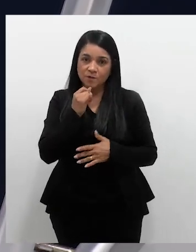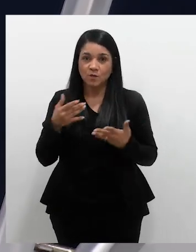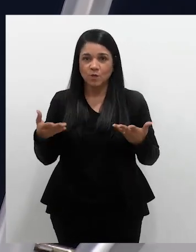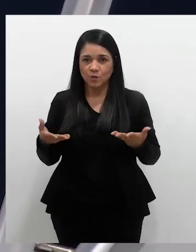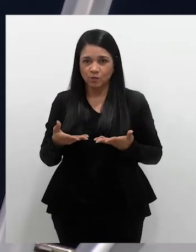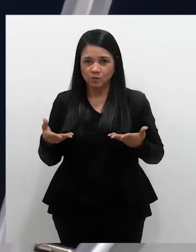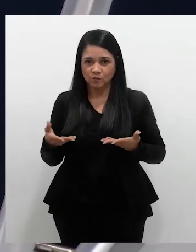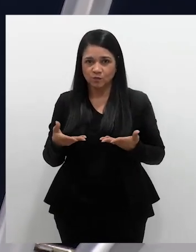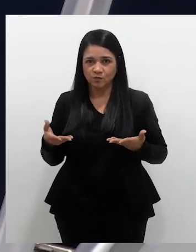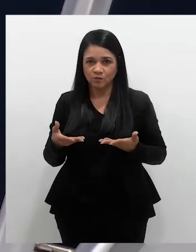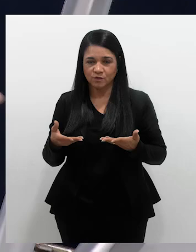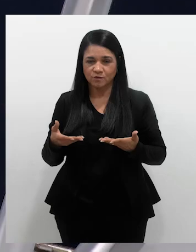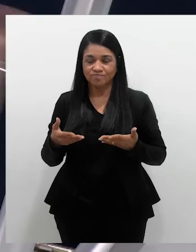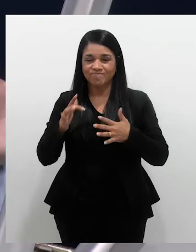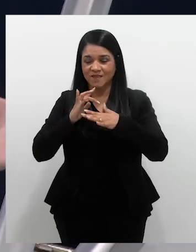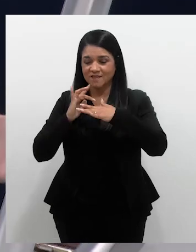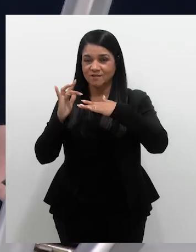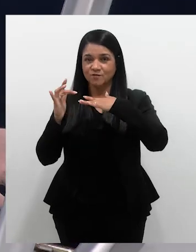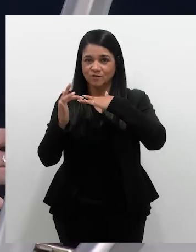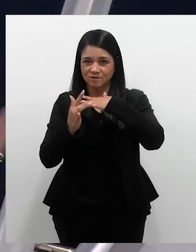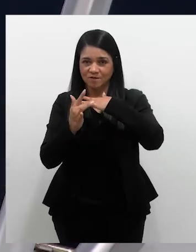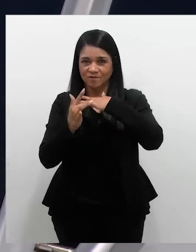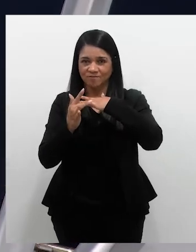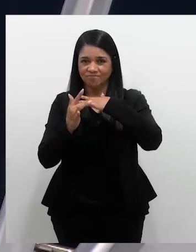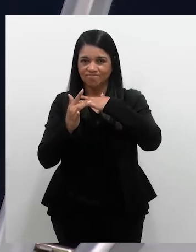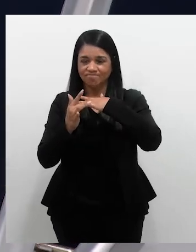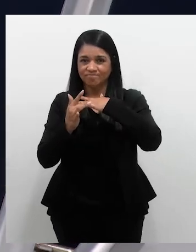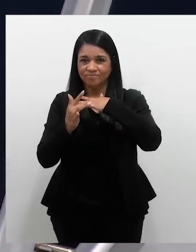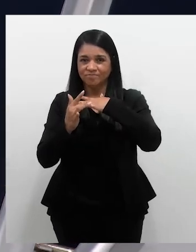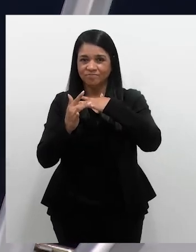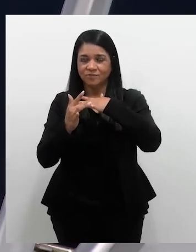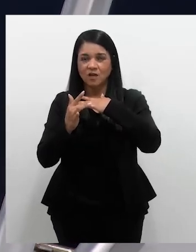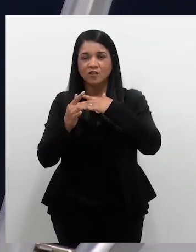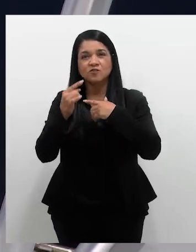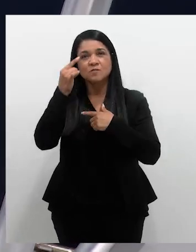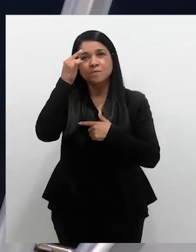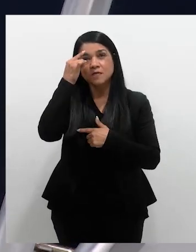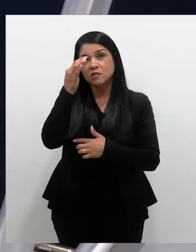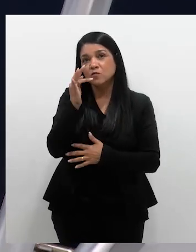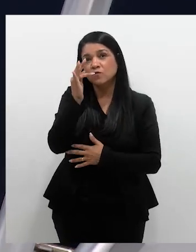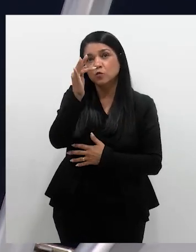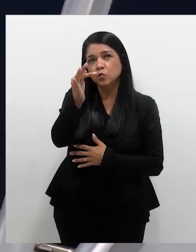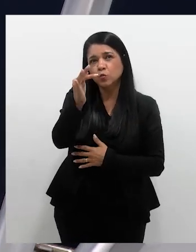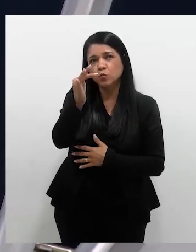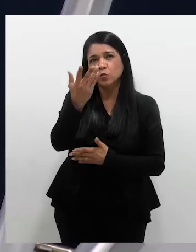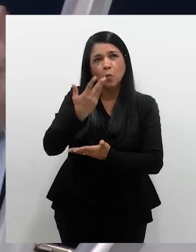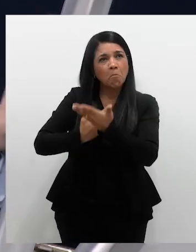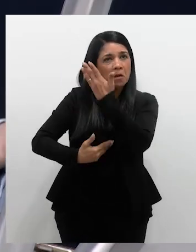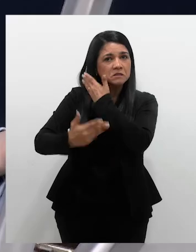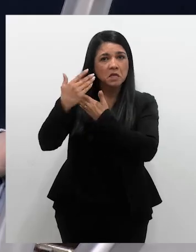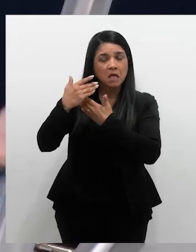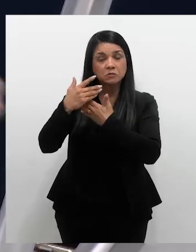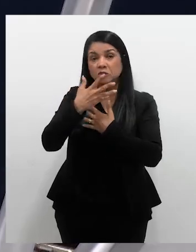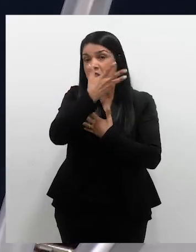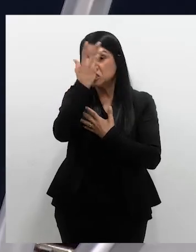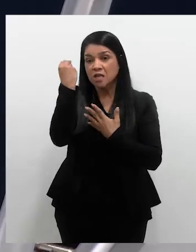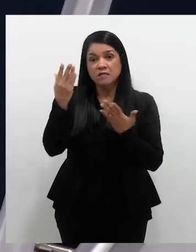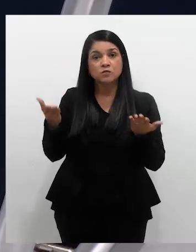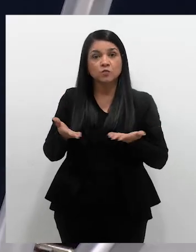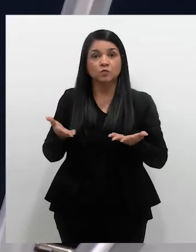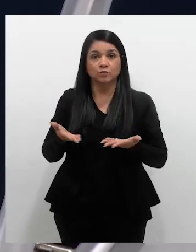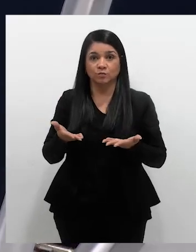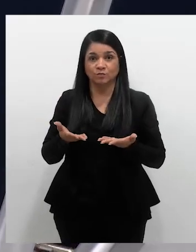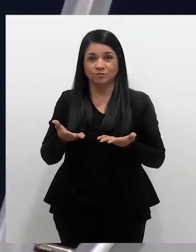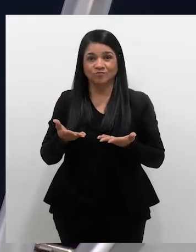infelizmente, nos dias atuais, redes sociais, a gente acaba vivendo mais o futuro, o passado e acaba